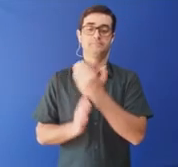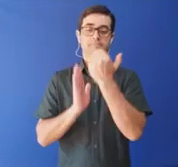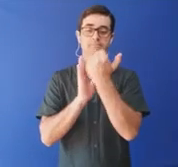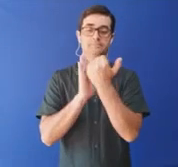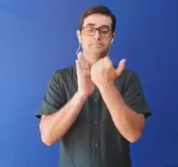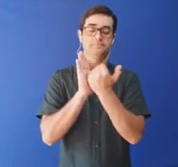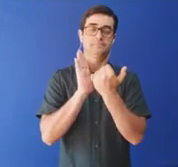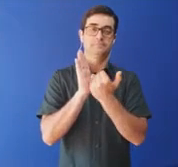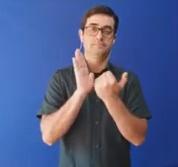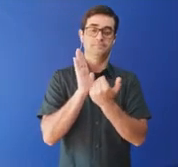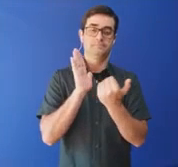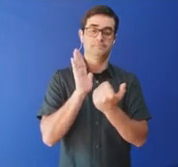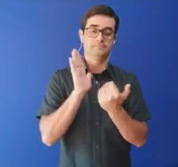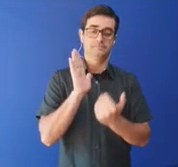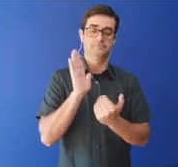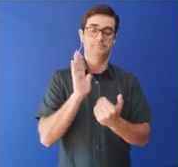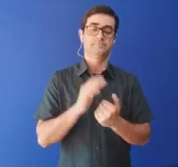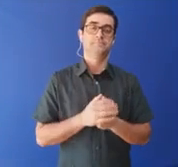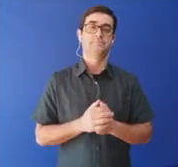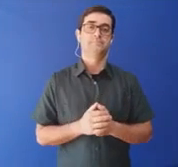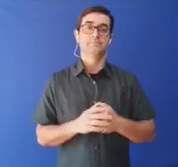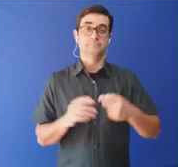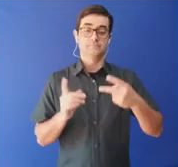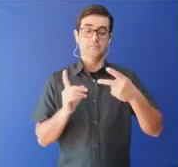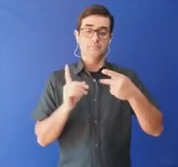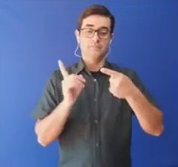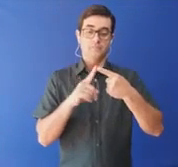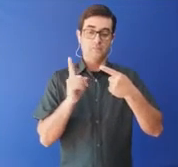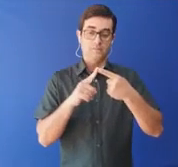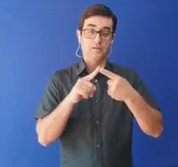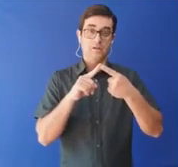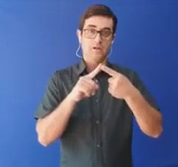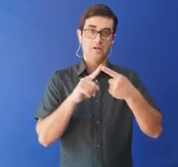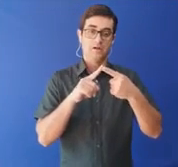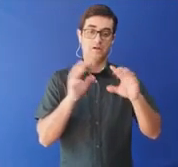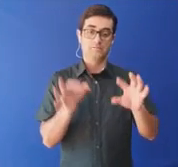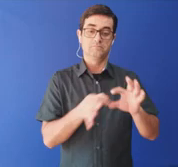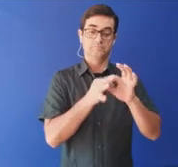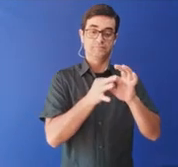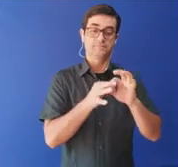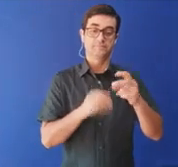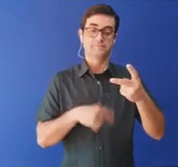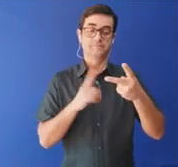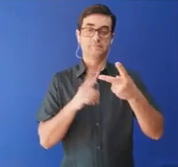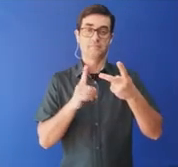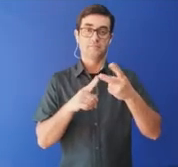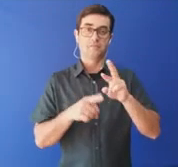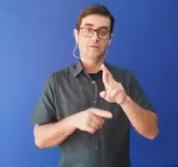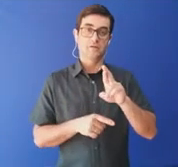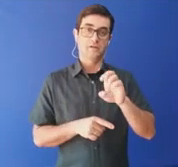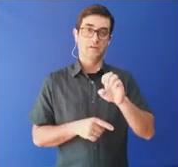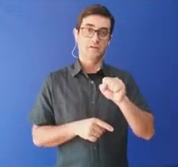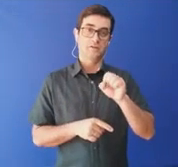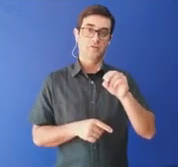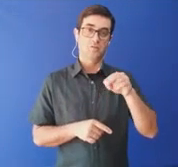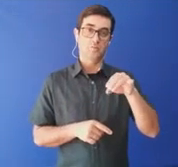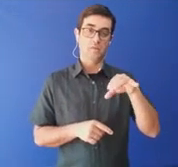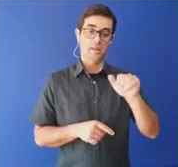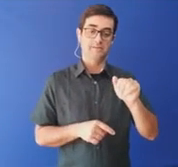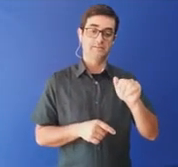dupla, que é mais forte que a simples. A presença de ressonância. A ressonância ela dá um caráter de